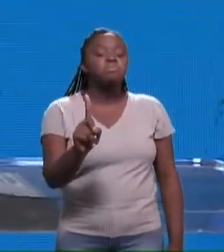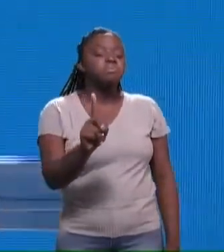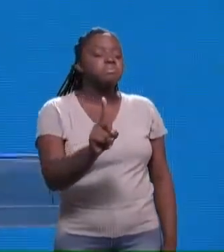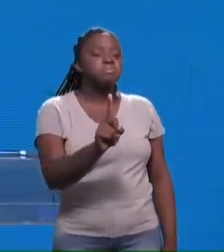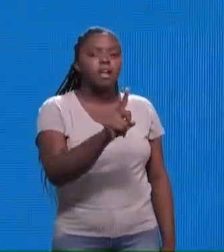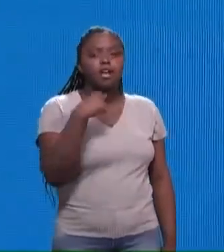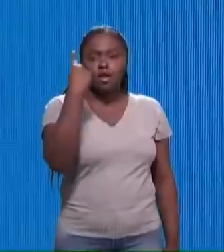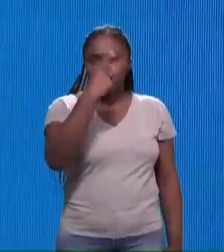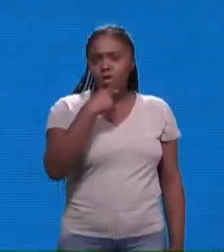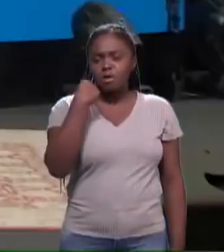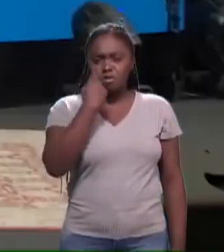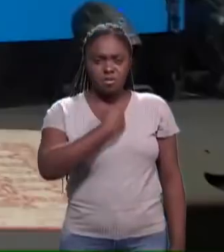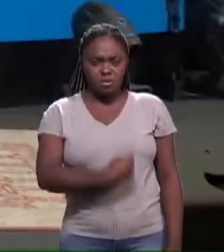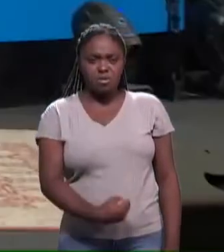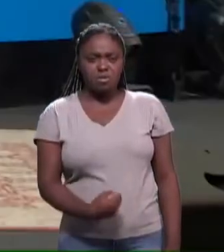Com aquela cara de cocô.